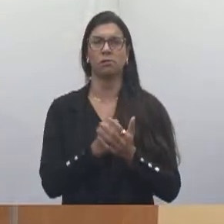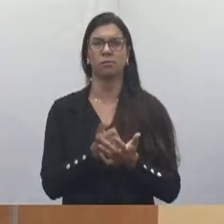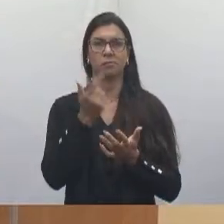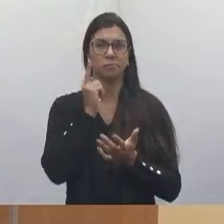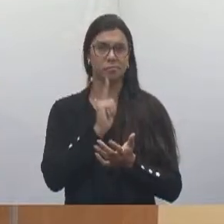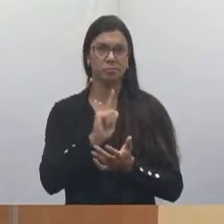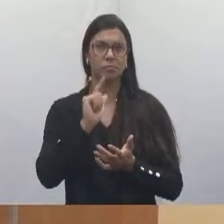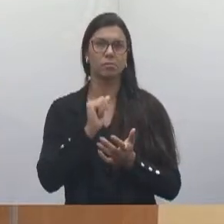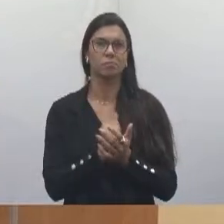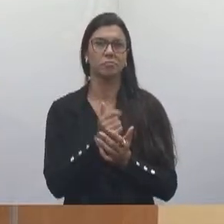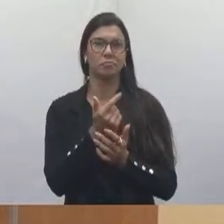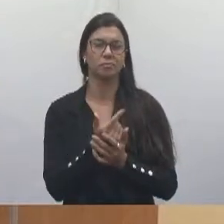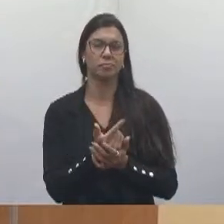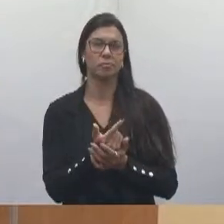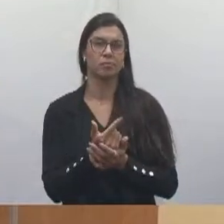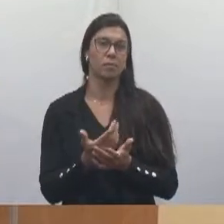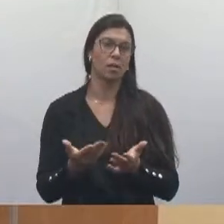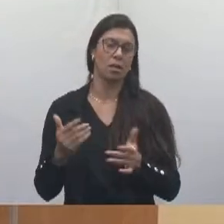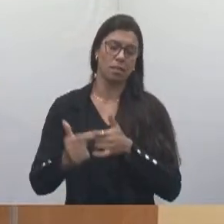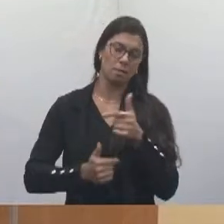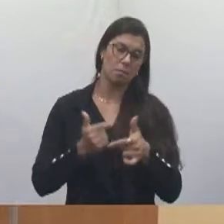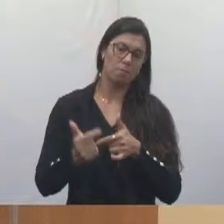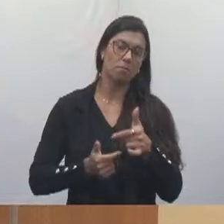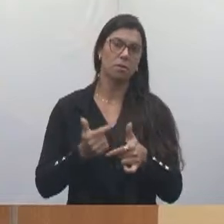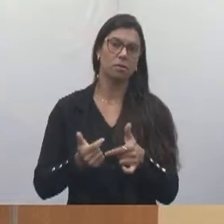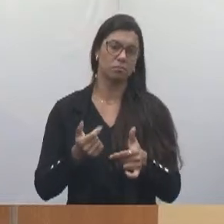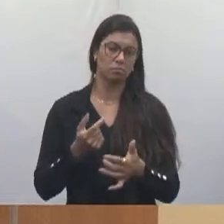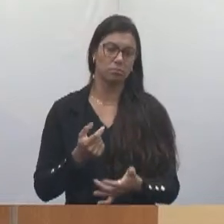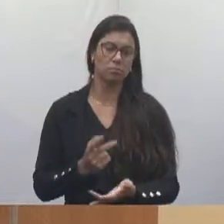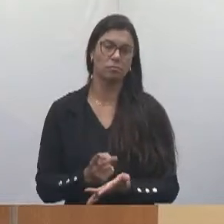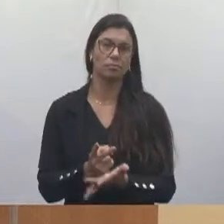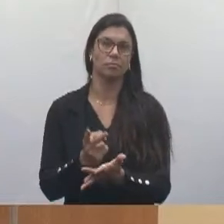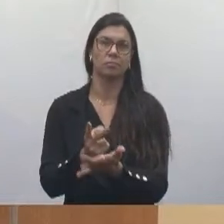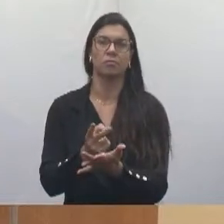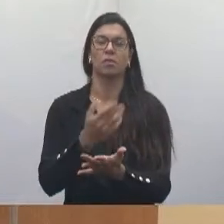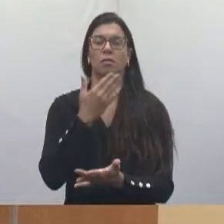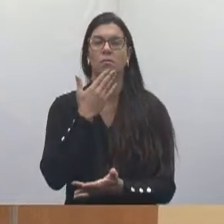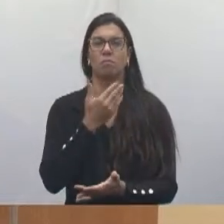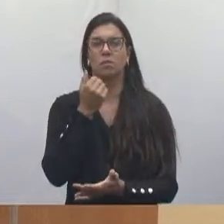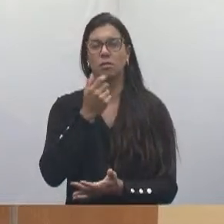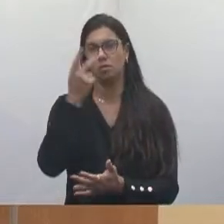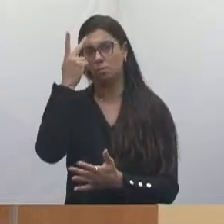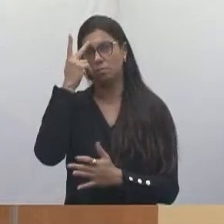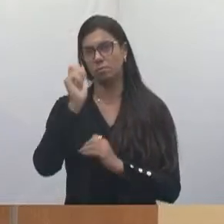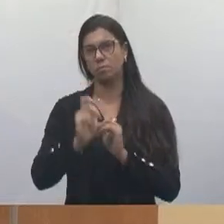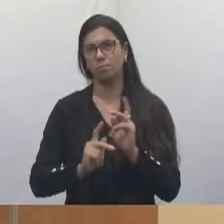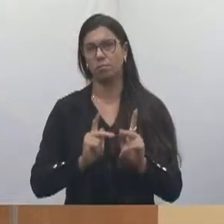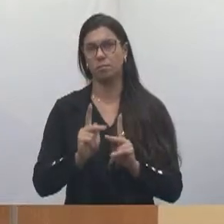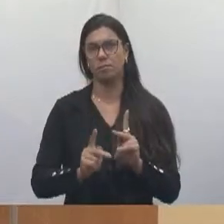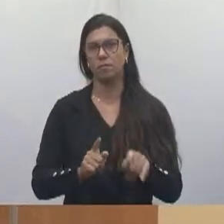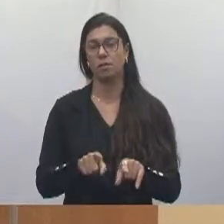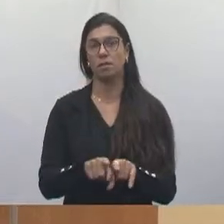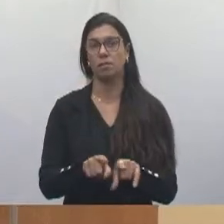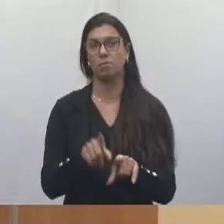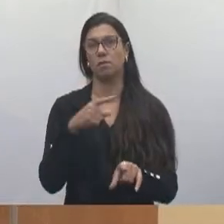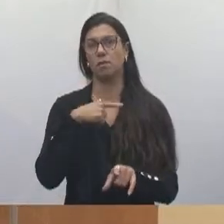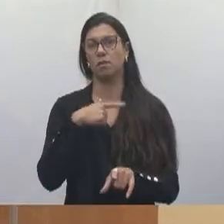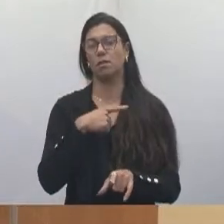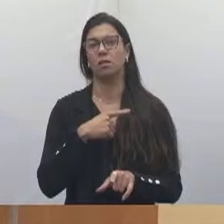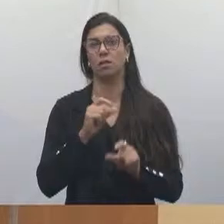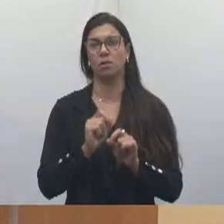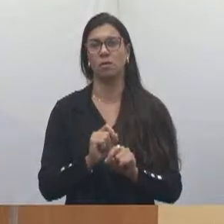a infraestrutura necessária, mas estamos trabalhando para isso, para melhorar para essa população. Temos aqui